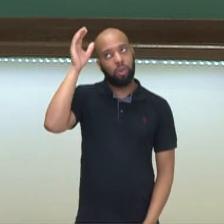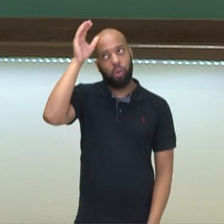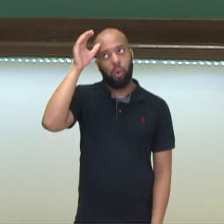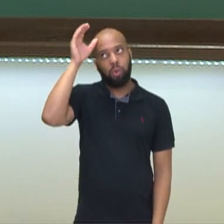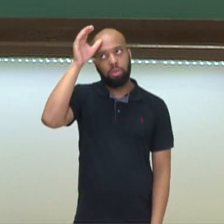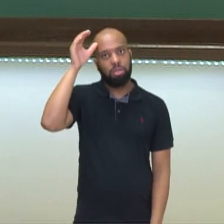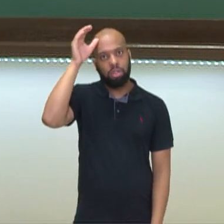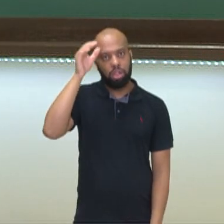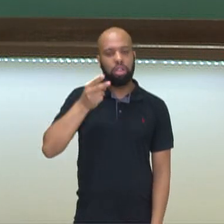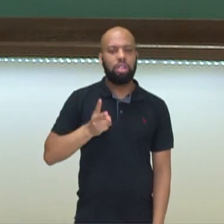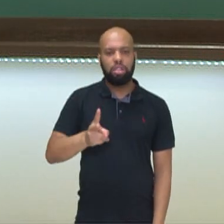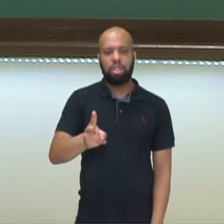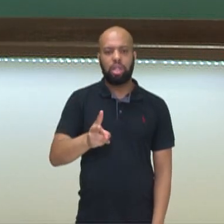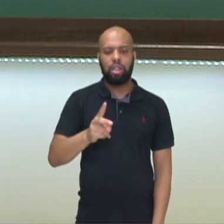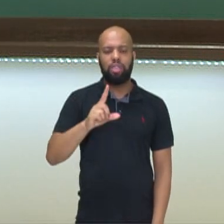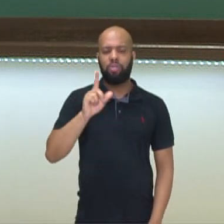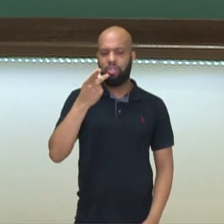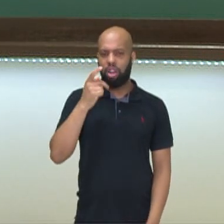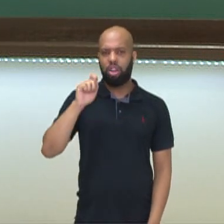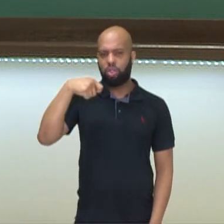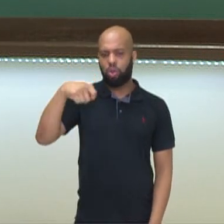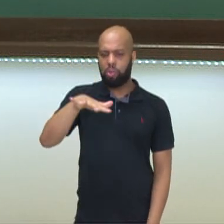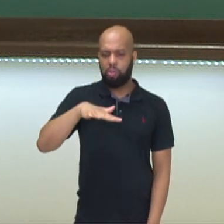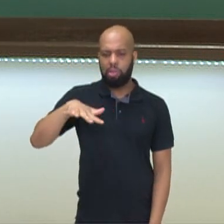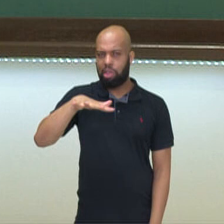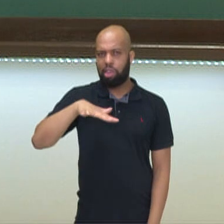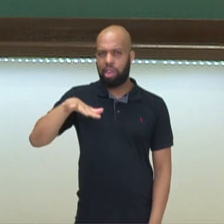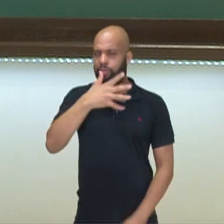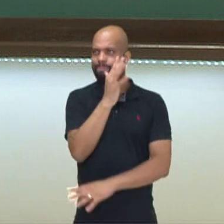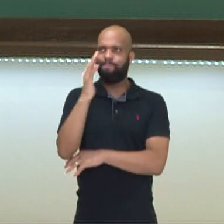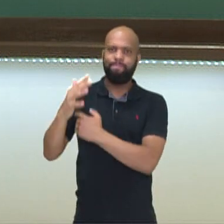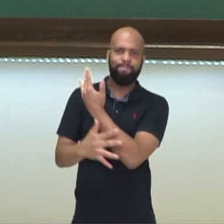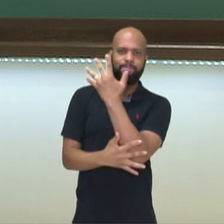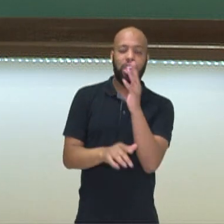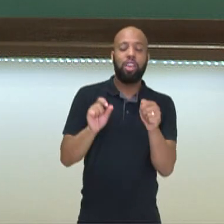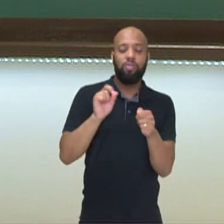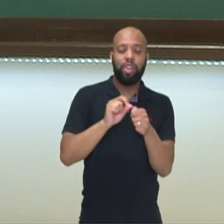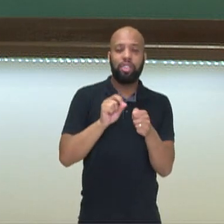consciente. Sempre quando a gente tratar de ambiente, pense assim: o que eu tenho que